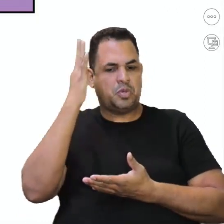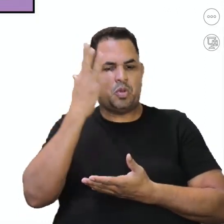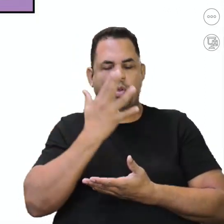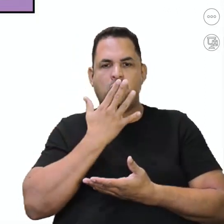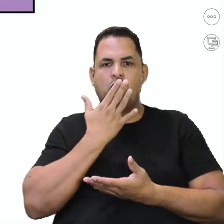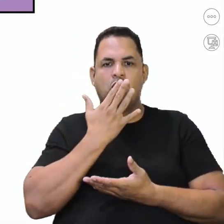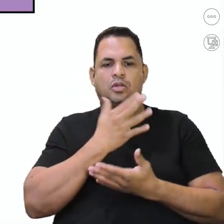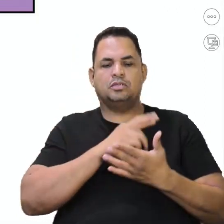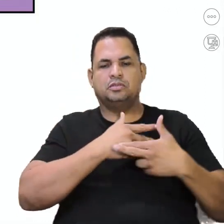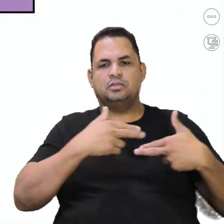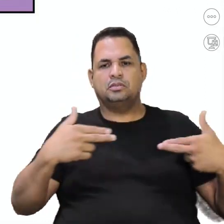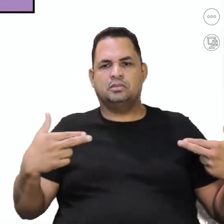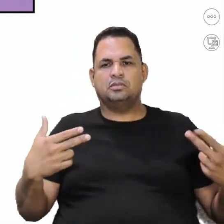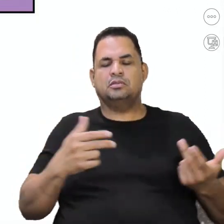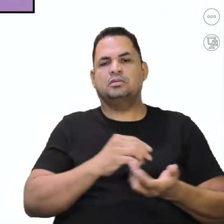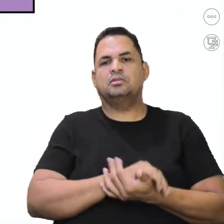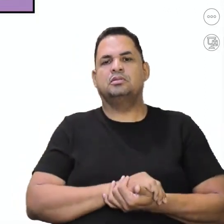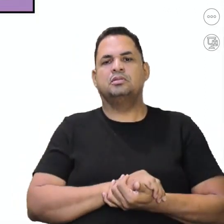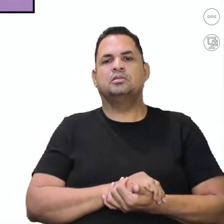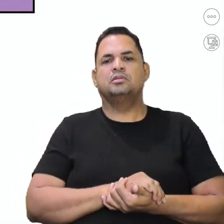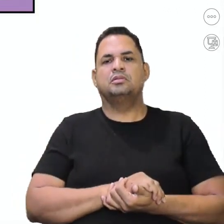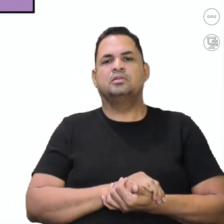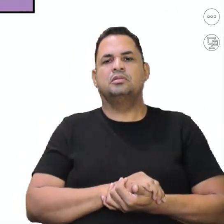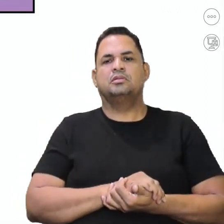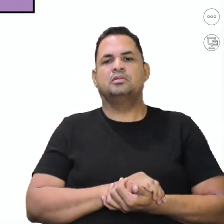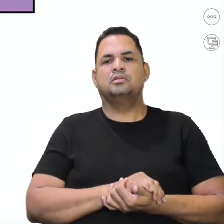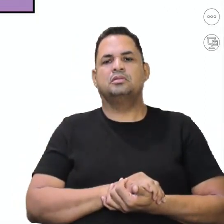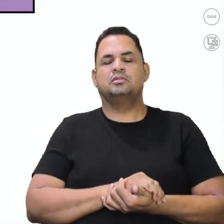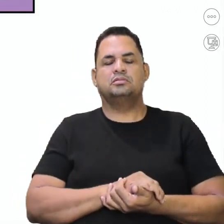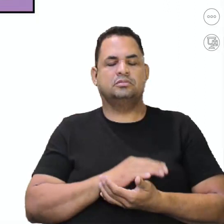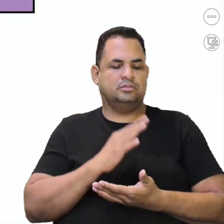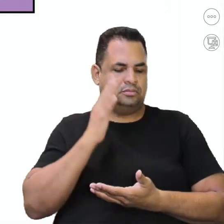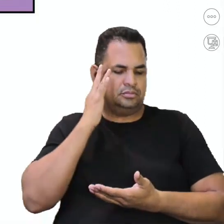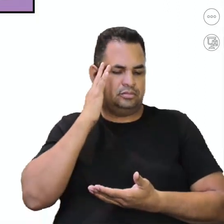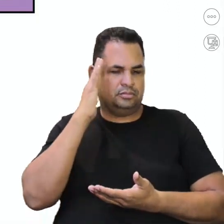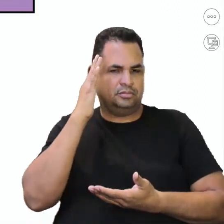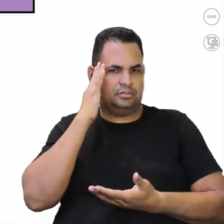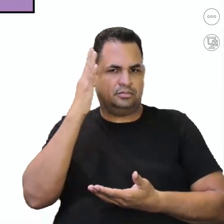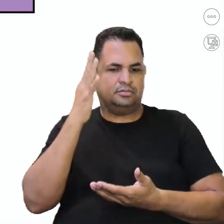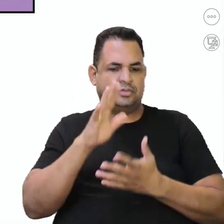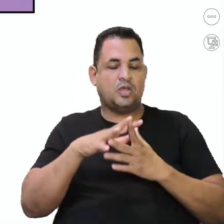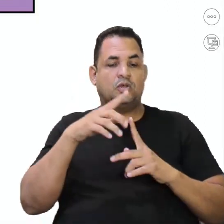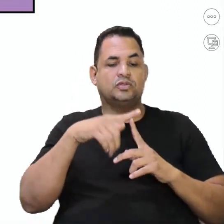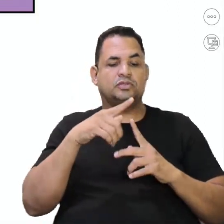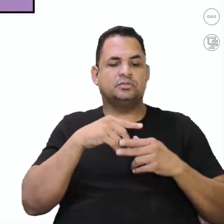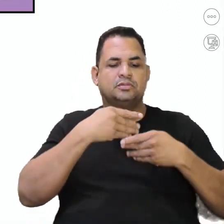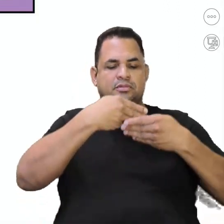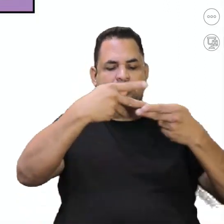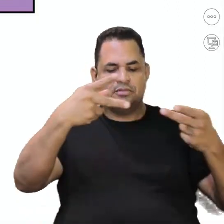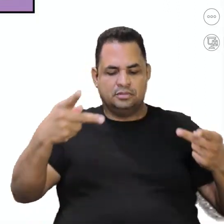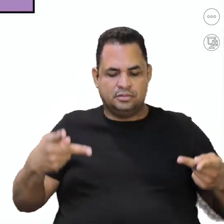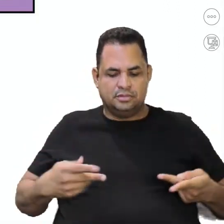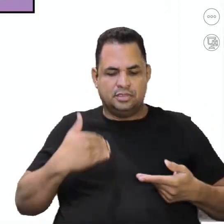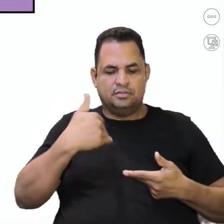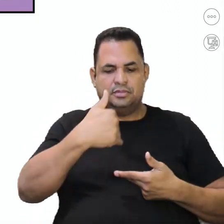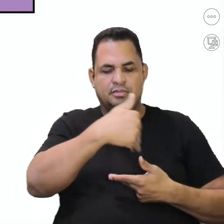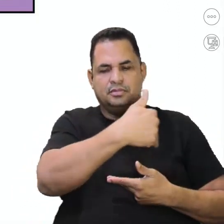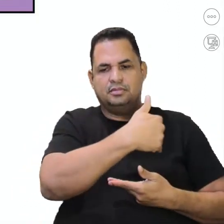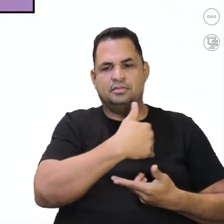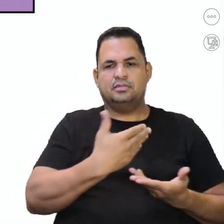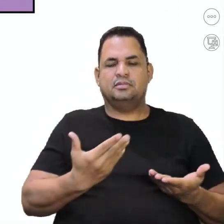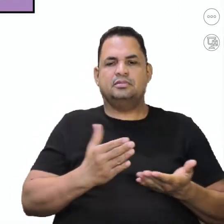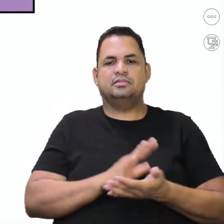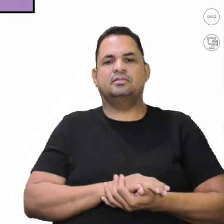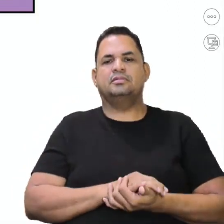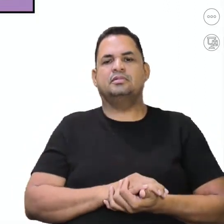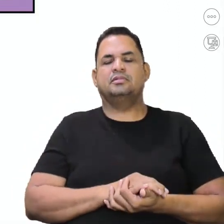cores. I dream in pizza toppings. Eu sonho com tipos de pizza, porque a gente sabe que o Garfield ele é